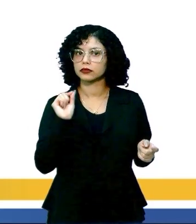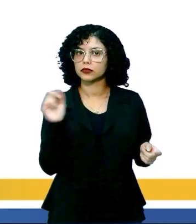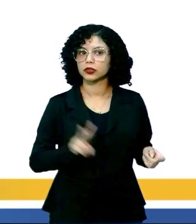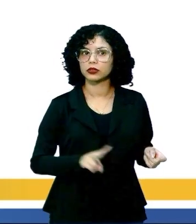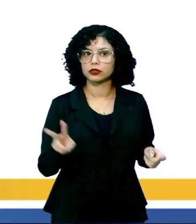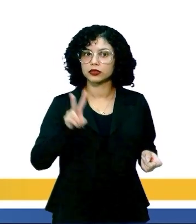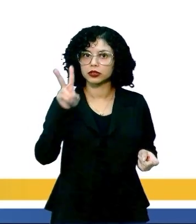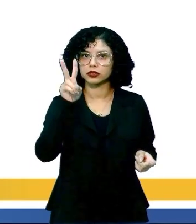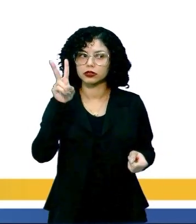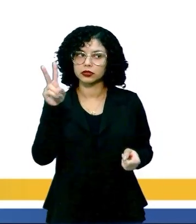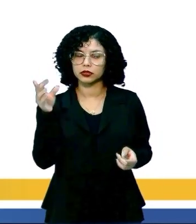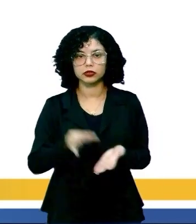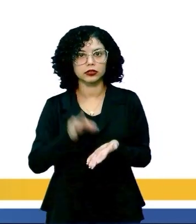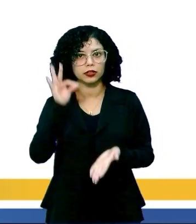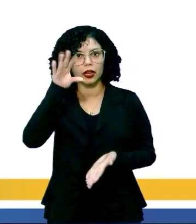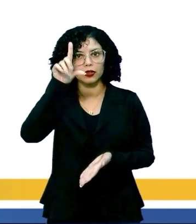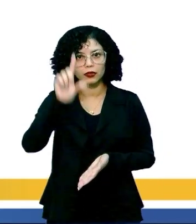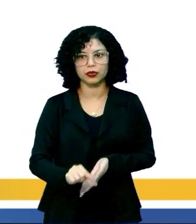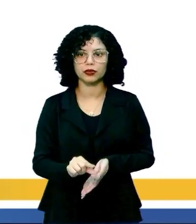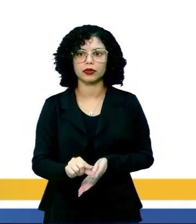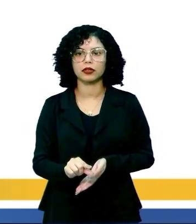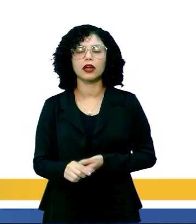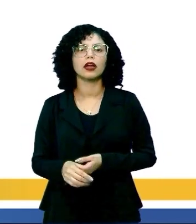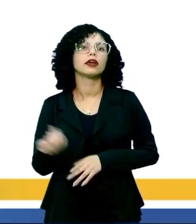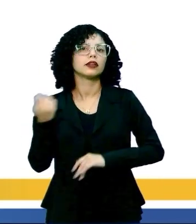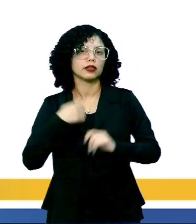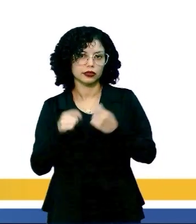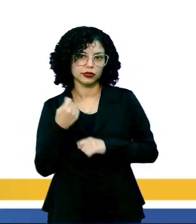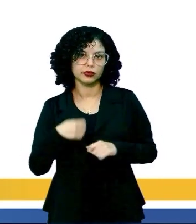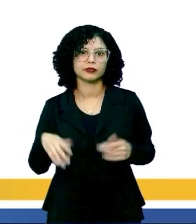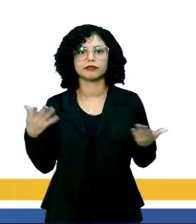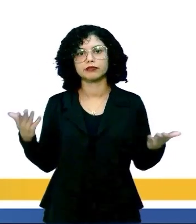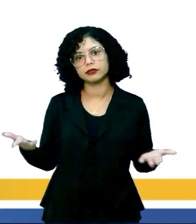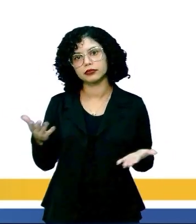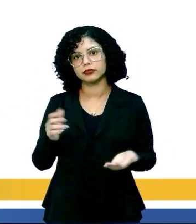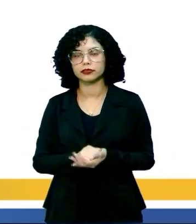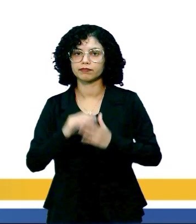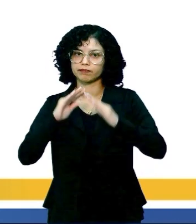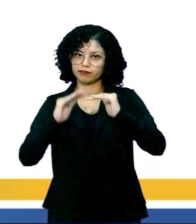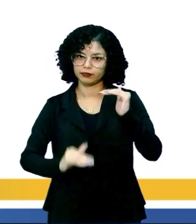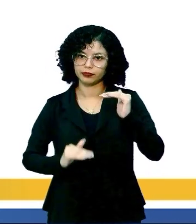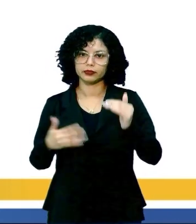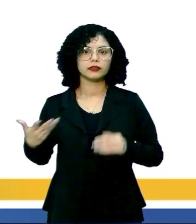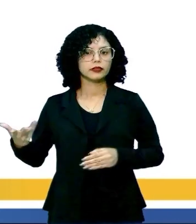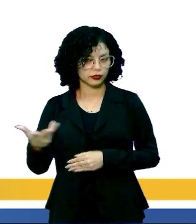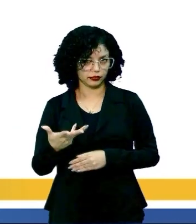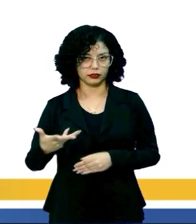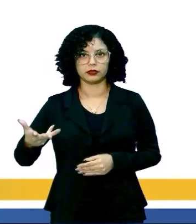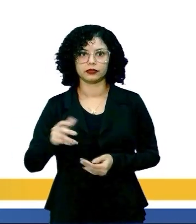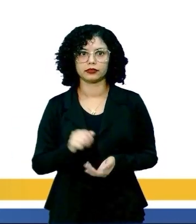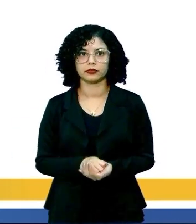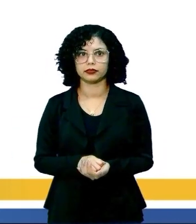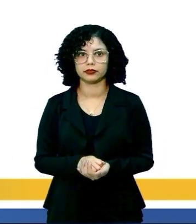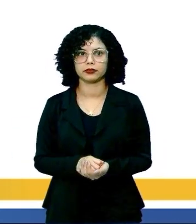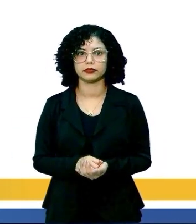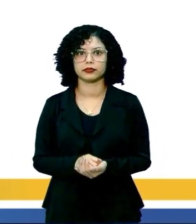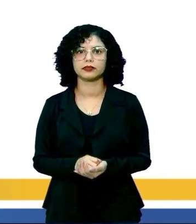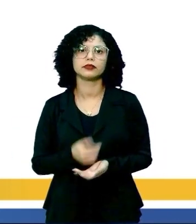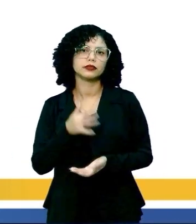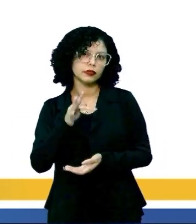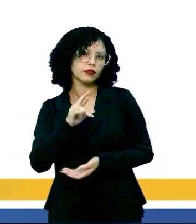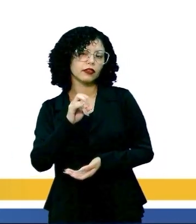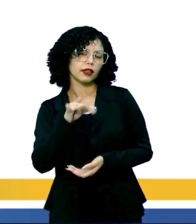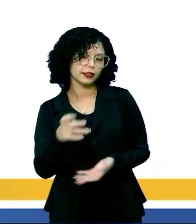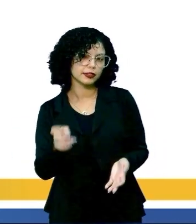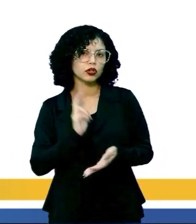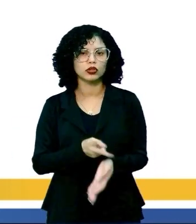valor do café não caísse e a economia cafeeira não declinasse. Basicamente, era para que eles não falissem,